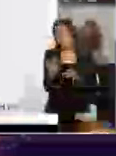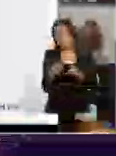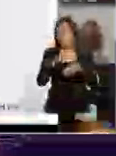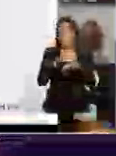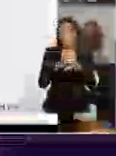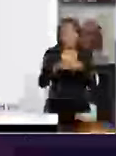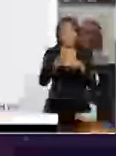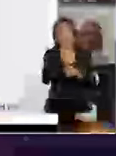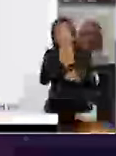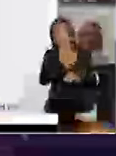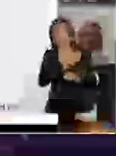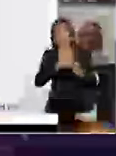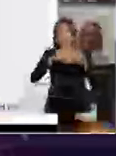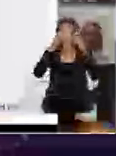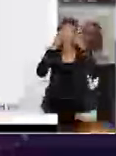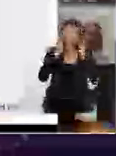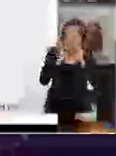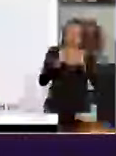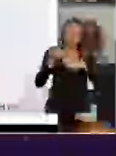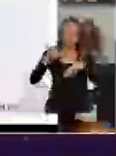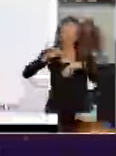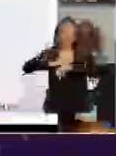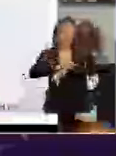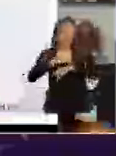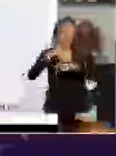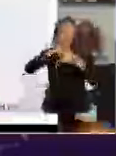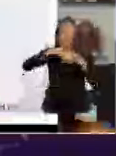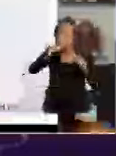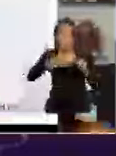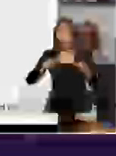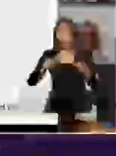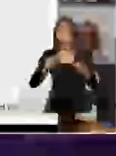ou cardiopatia congênita, ou imunossupressão com